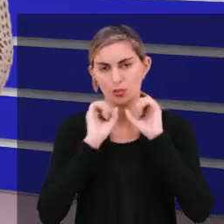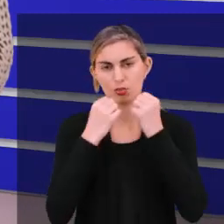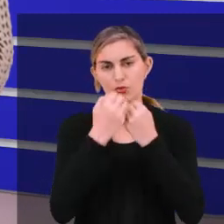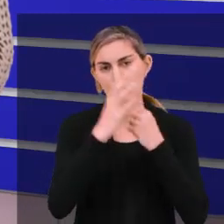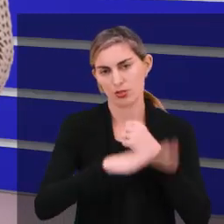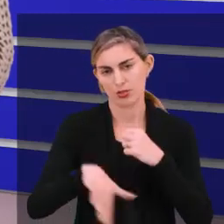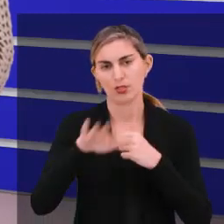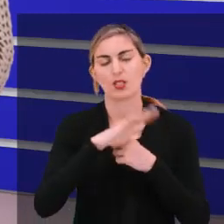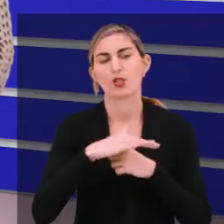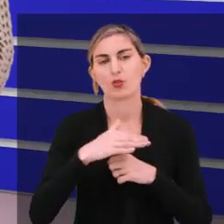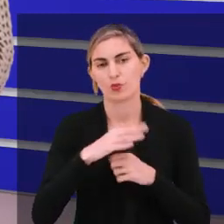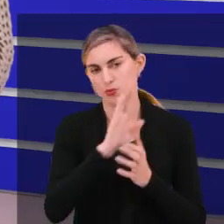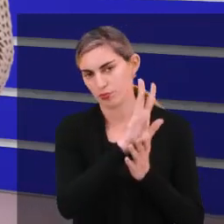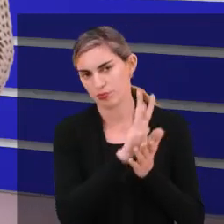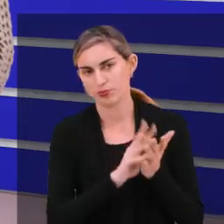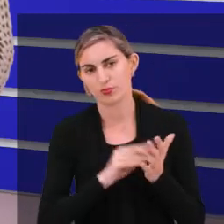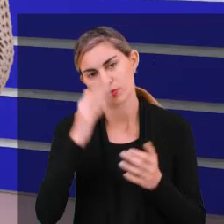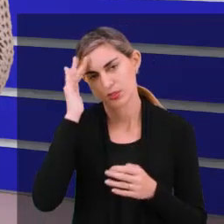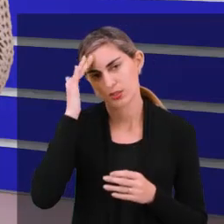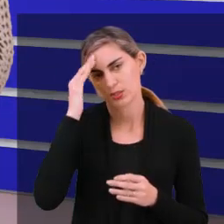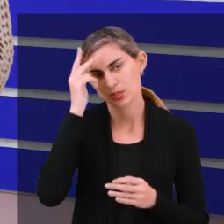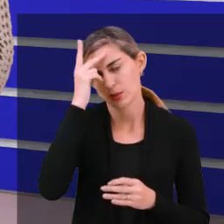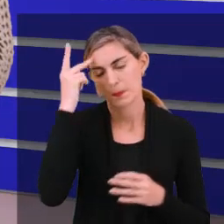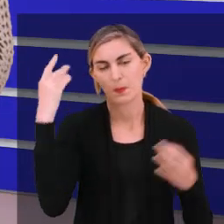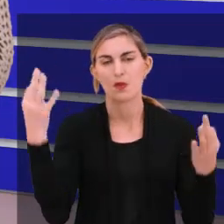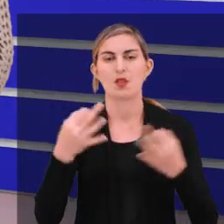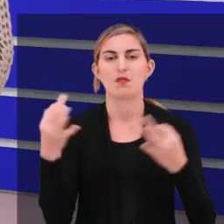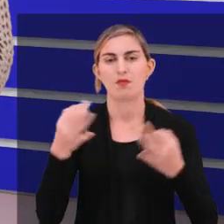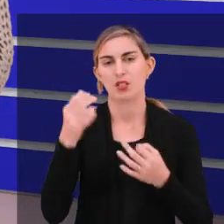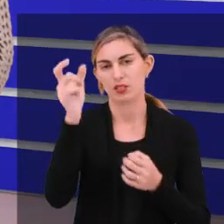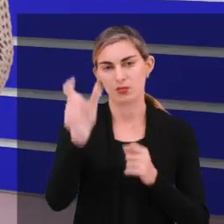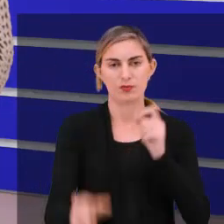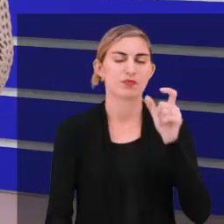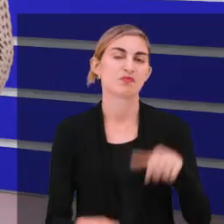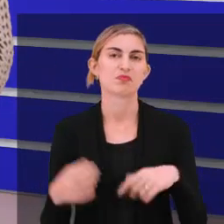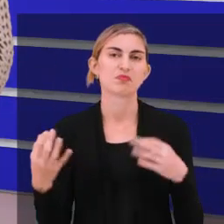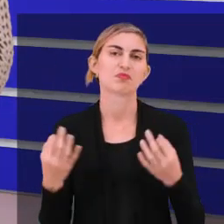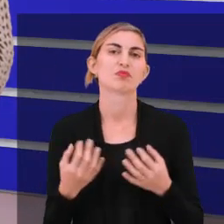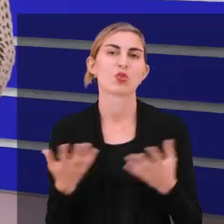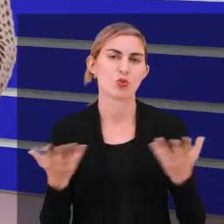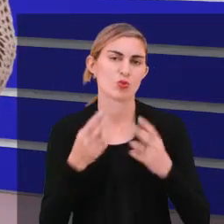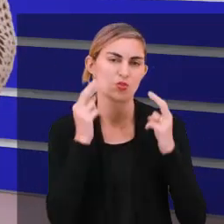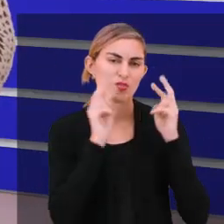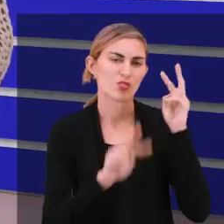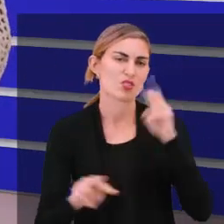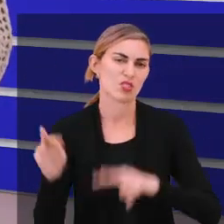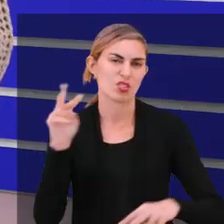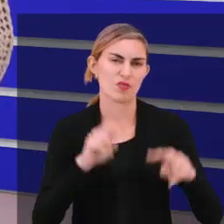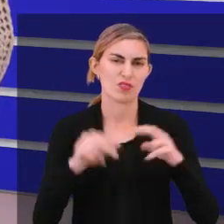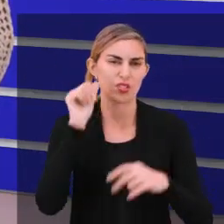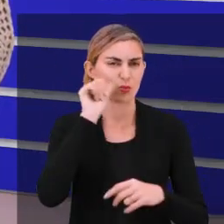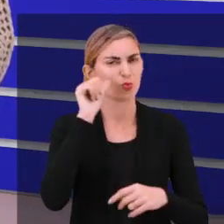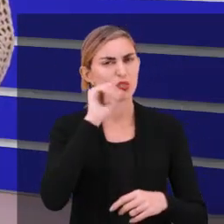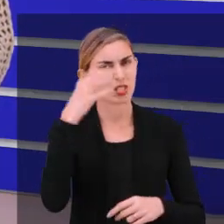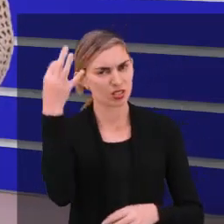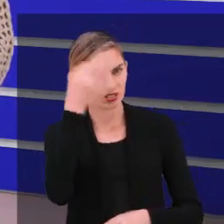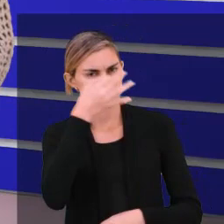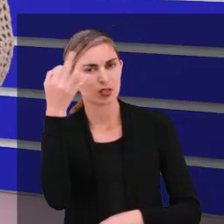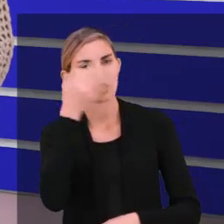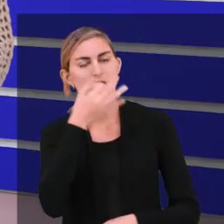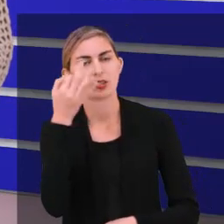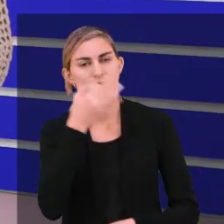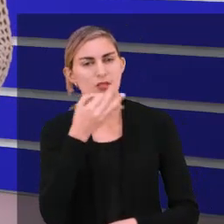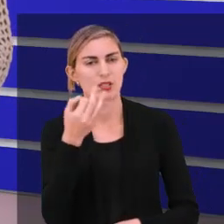se cria, né? Do que entendem ser perfeito. Né? Hoje, eu vejo muitas mulheres lindas